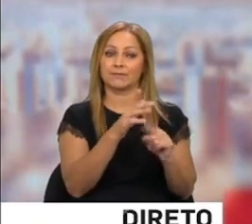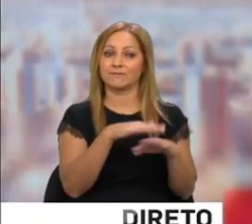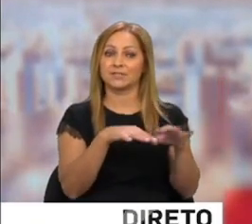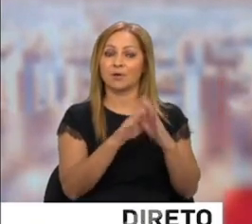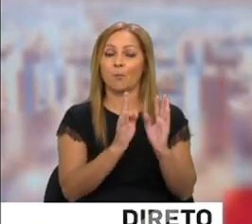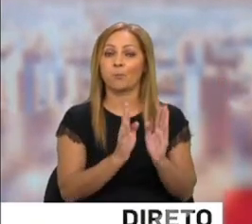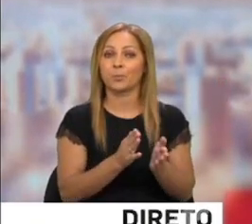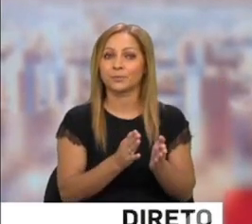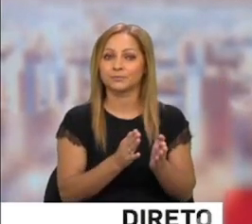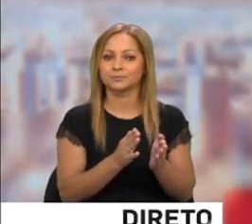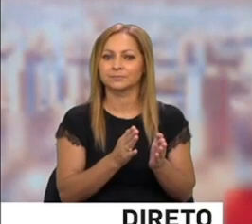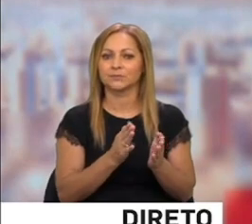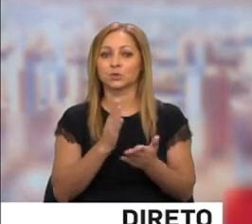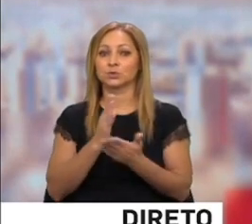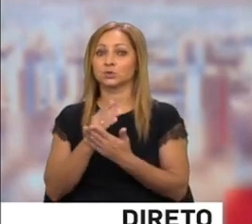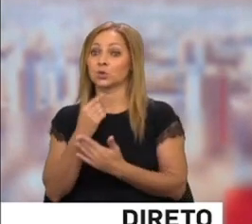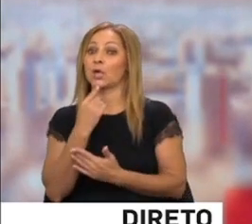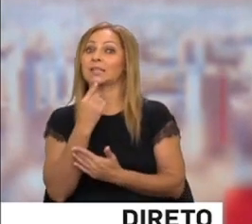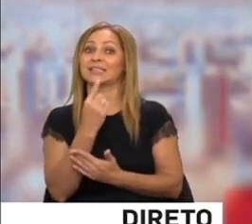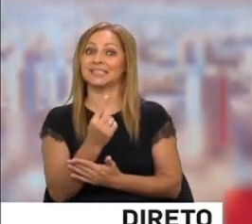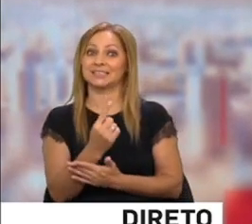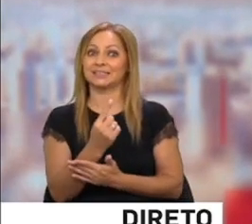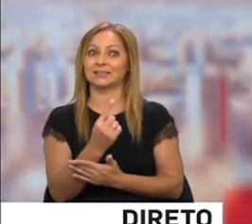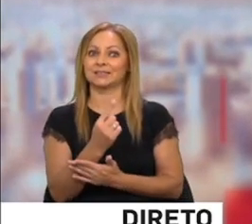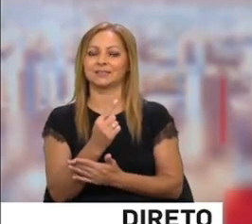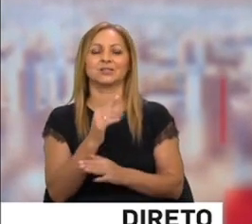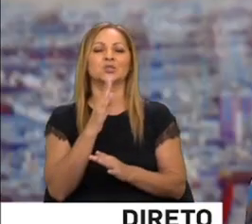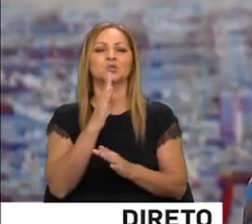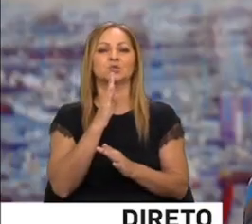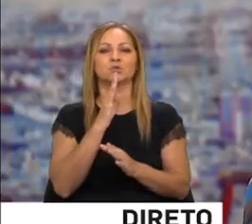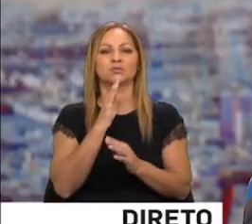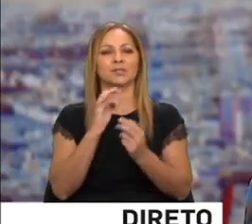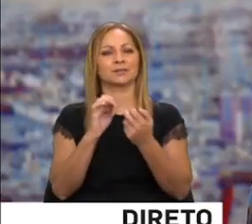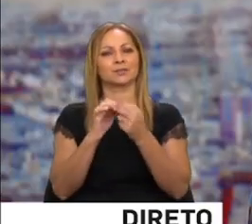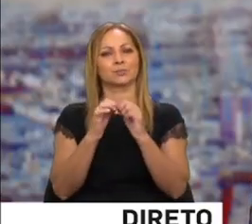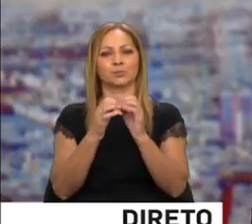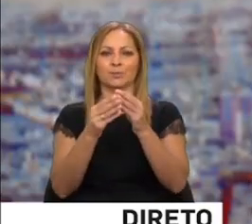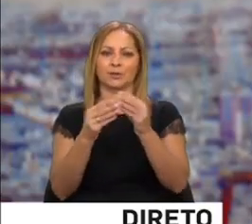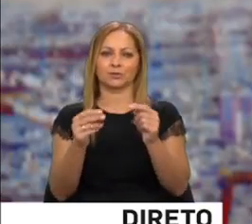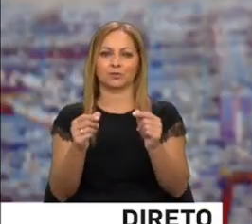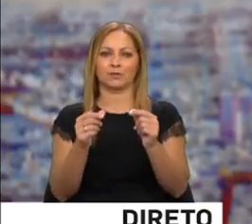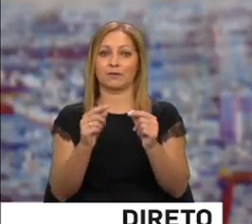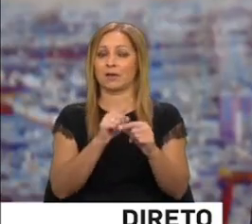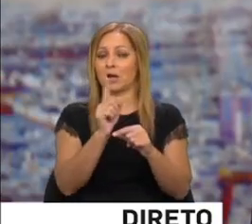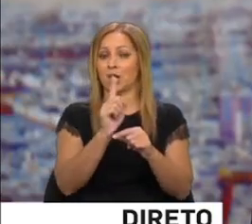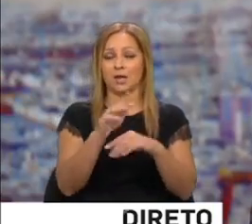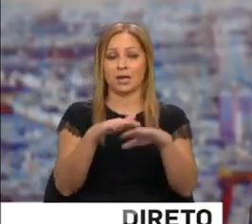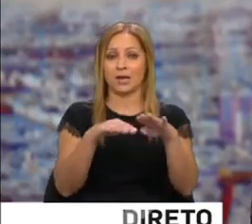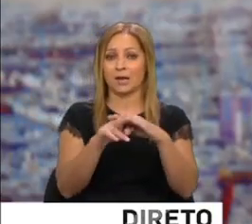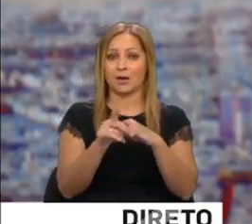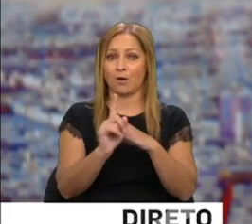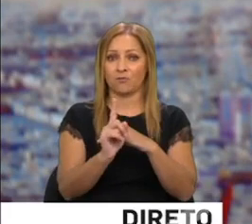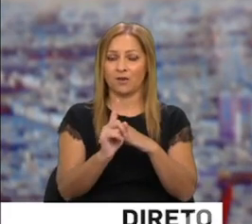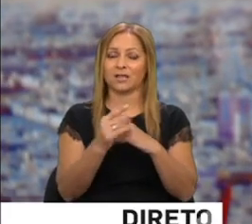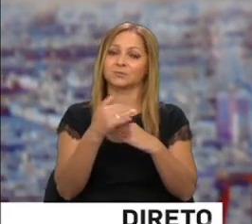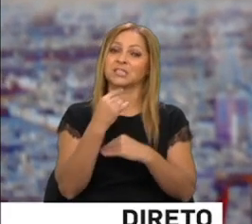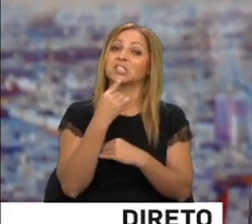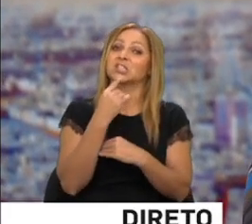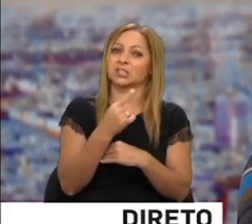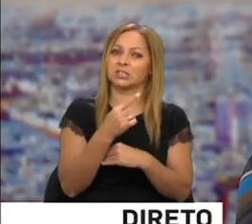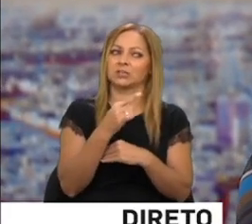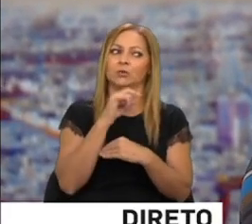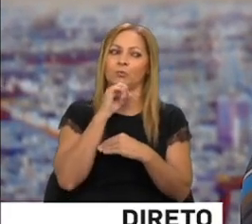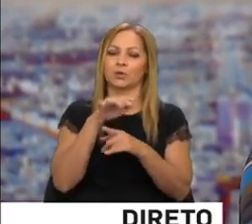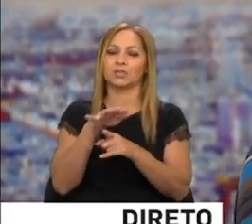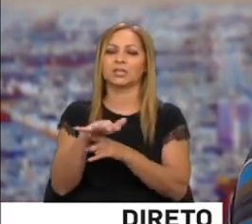será suficiente para criar essa essa expectativa menos positiva no nos mercados e portanto por exemplo que